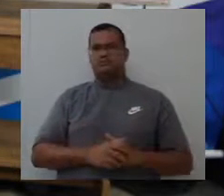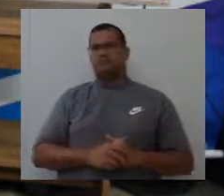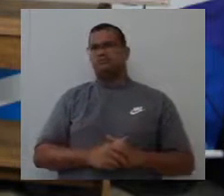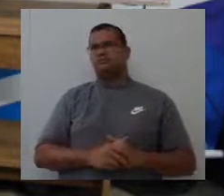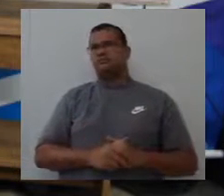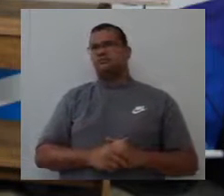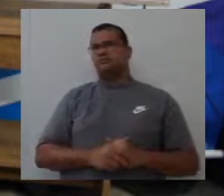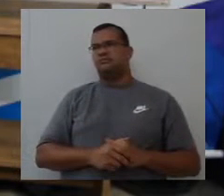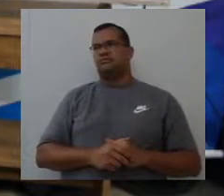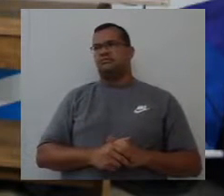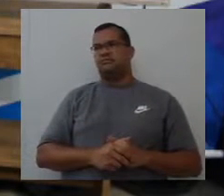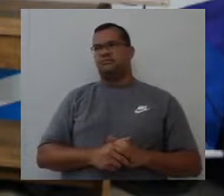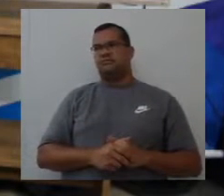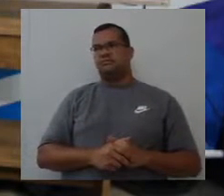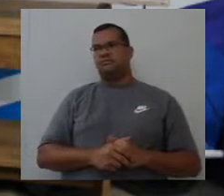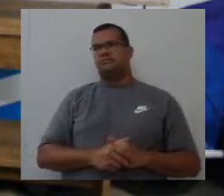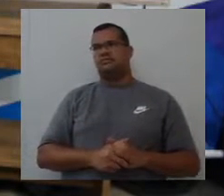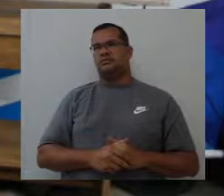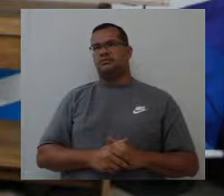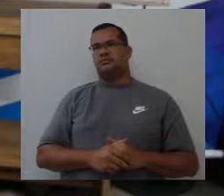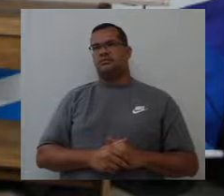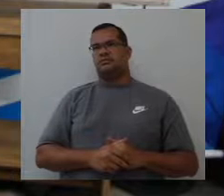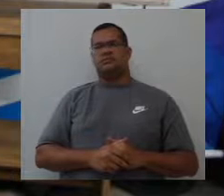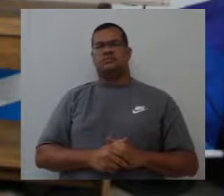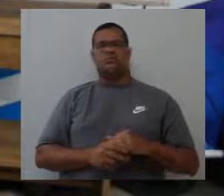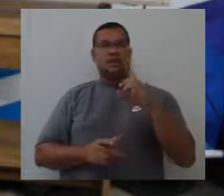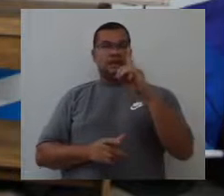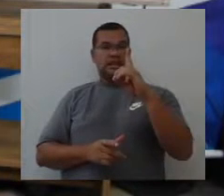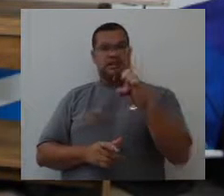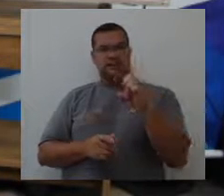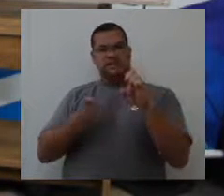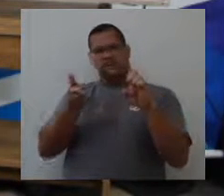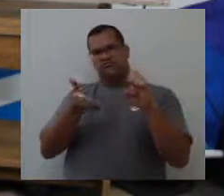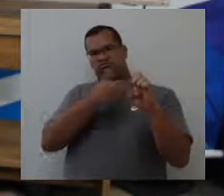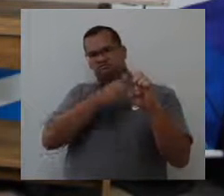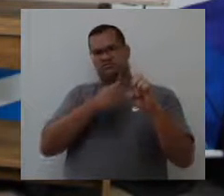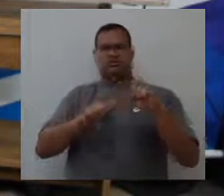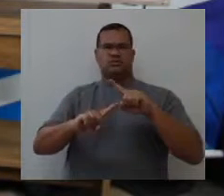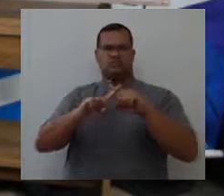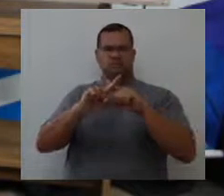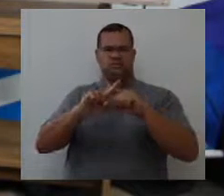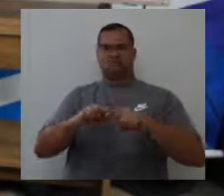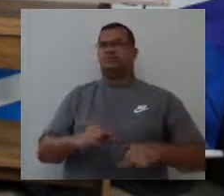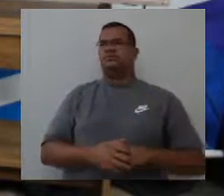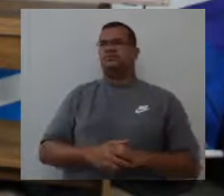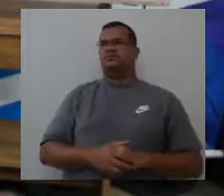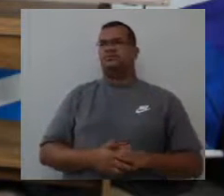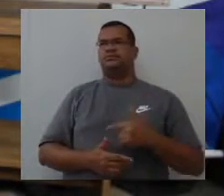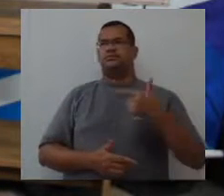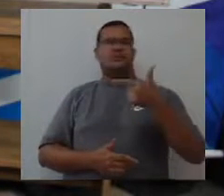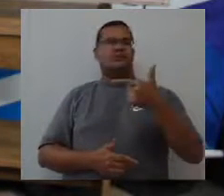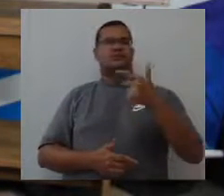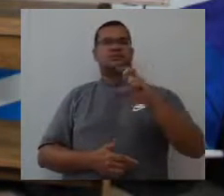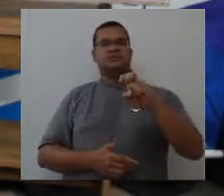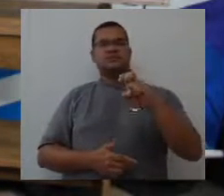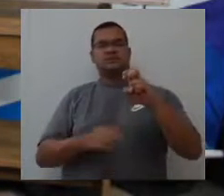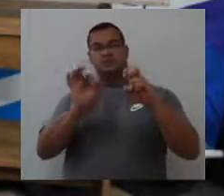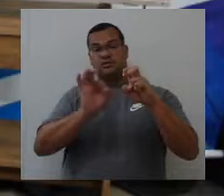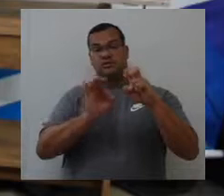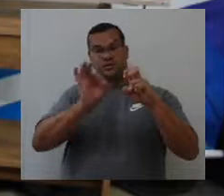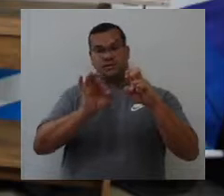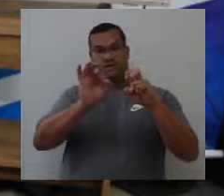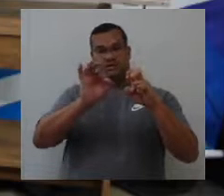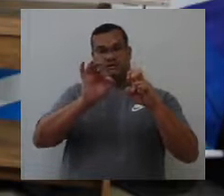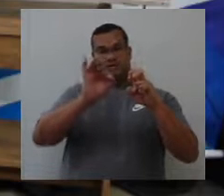vocês aqui, ó. No lugar de colocar o de, eu coloco a multiplicação, beleza? O 25% é uma fração que tem 25